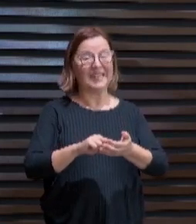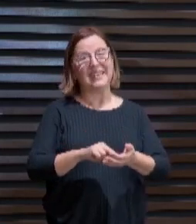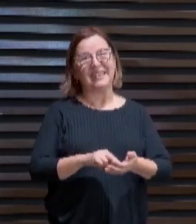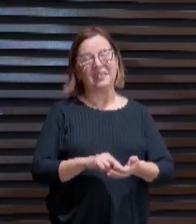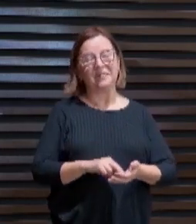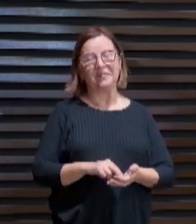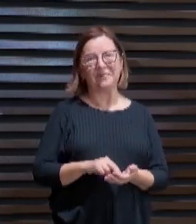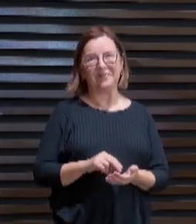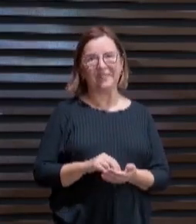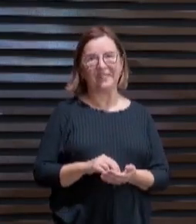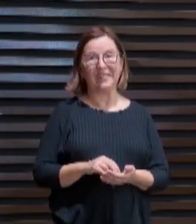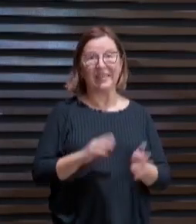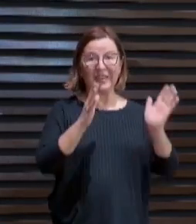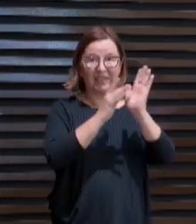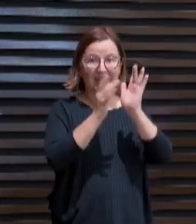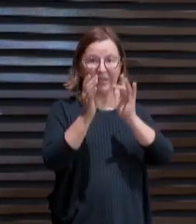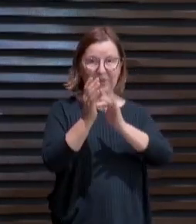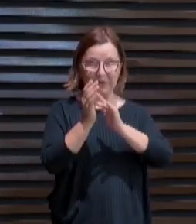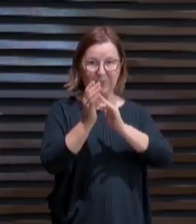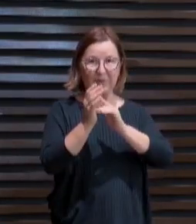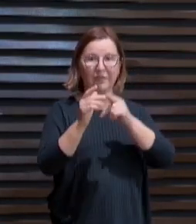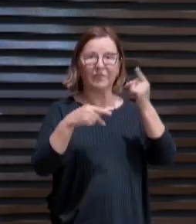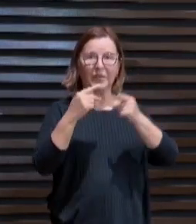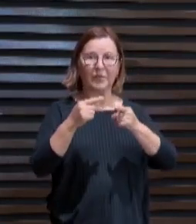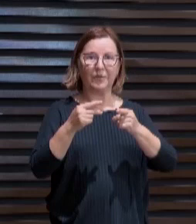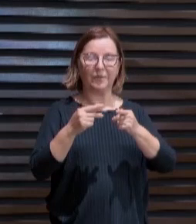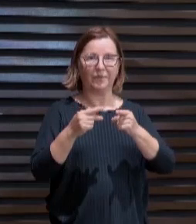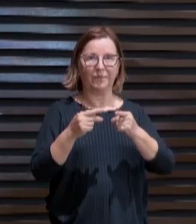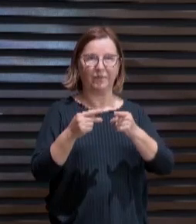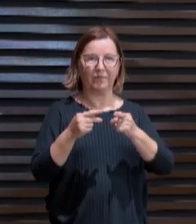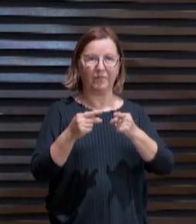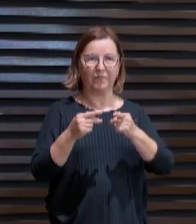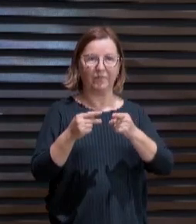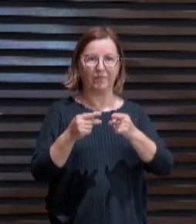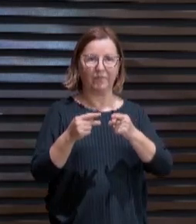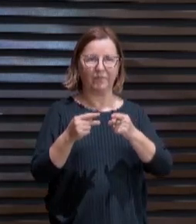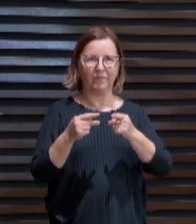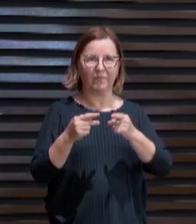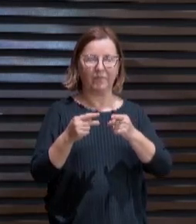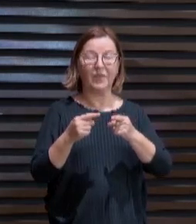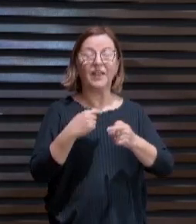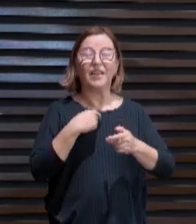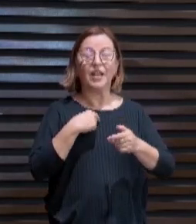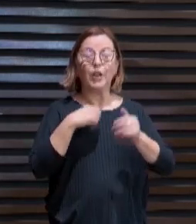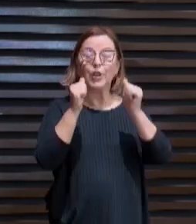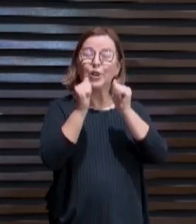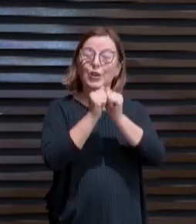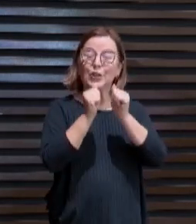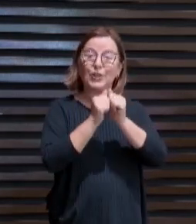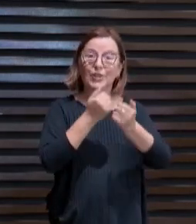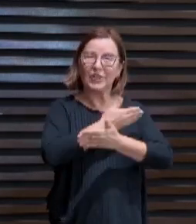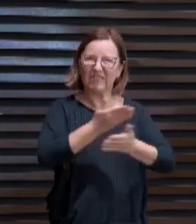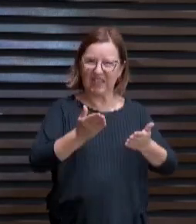ele disse, pouco antes de ascender ao céu, eis que estou convosco alguns dias,